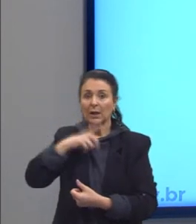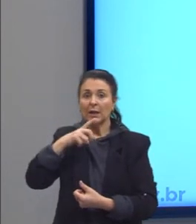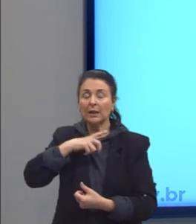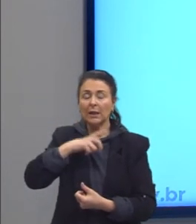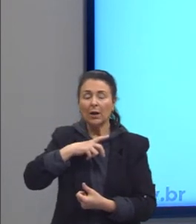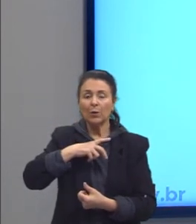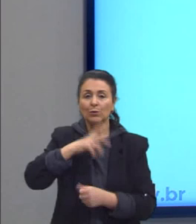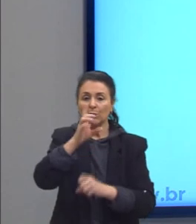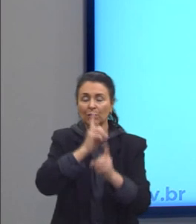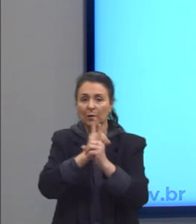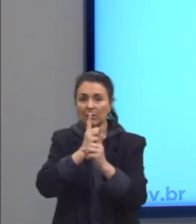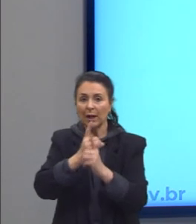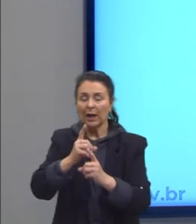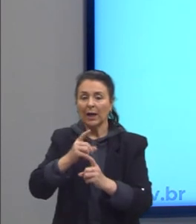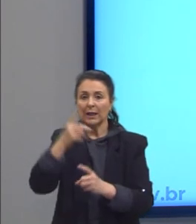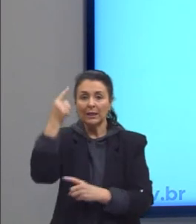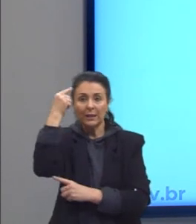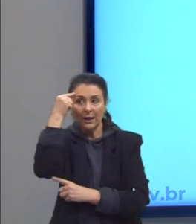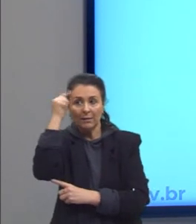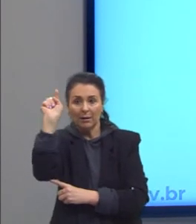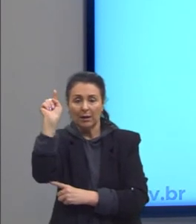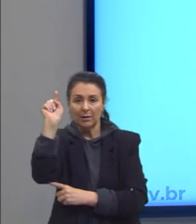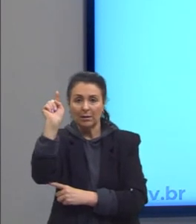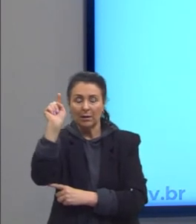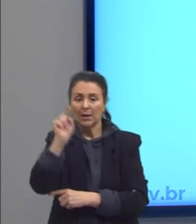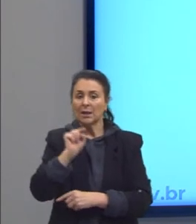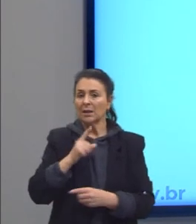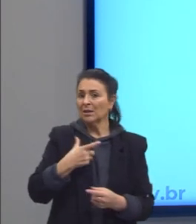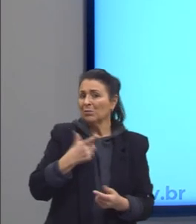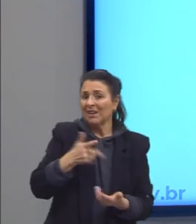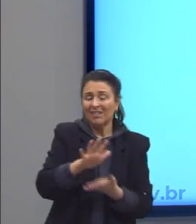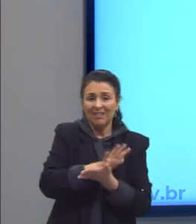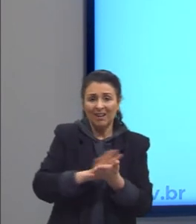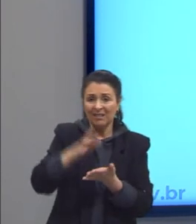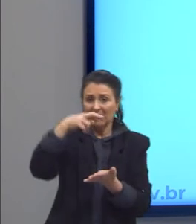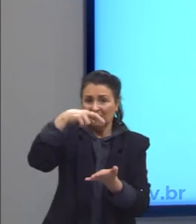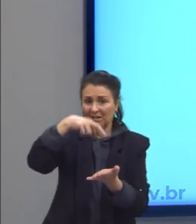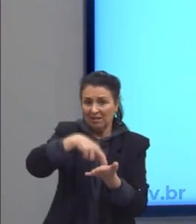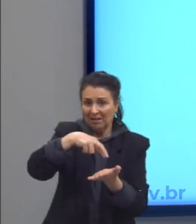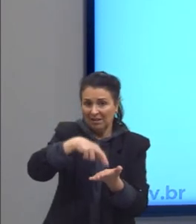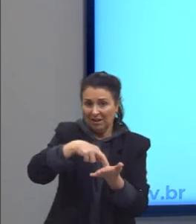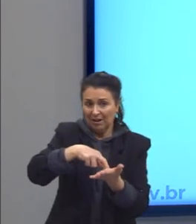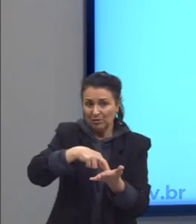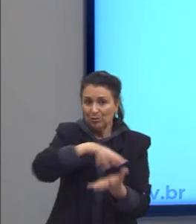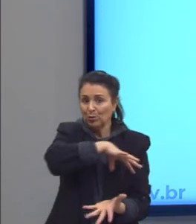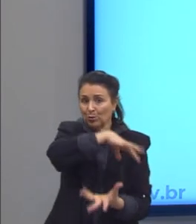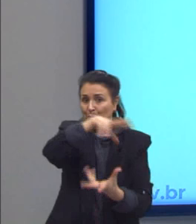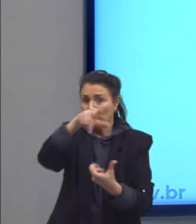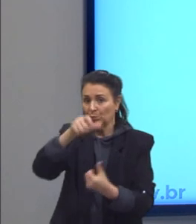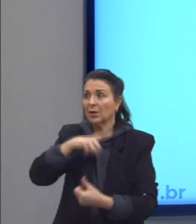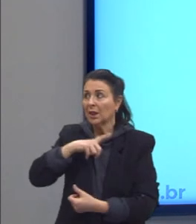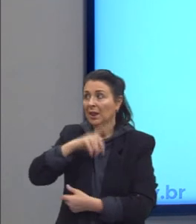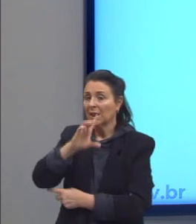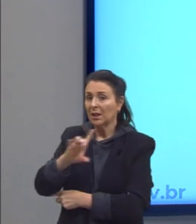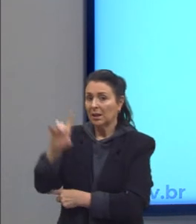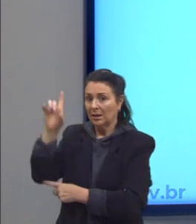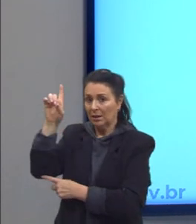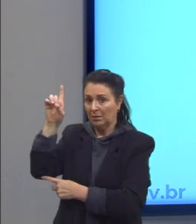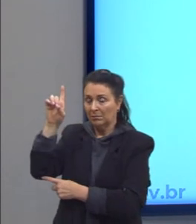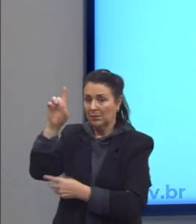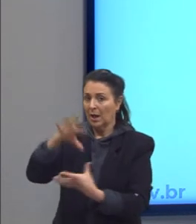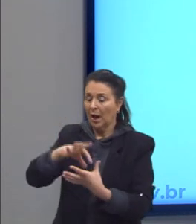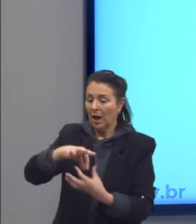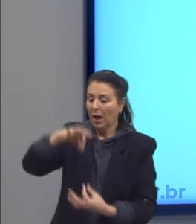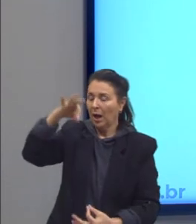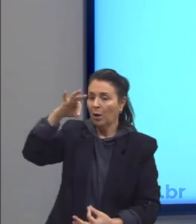ideias encontro para Agostinho não existe nenhuma realidade além do mundo existe Deus não para Agostinho alma Imortal